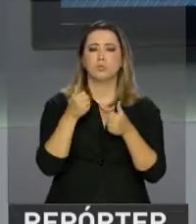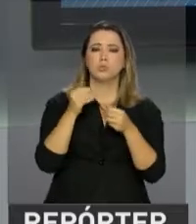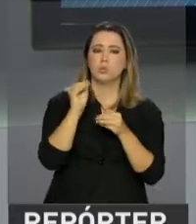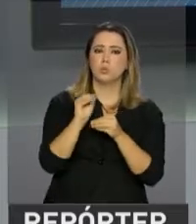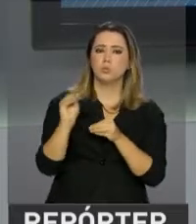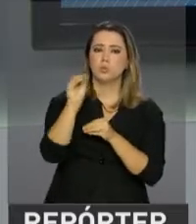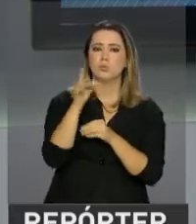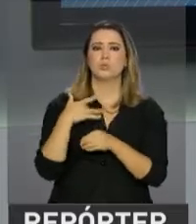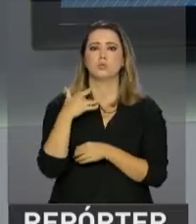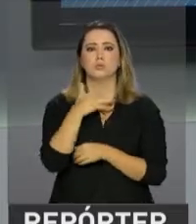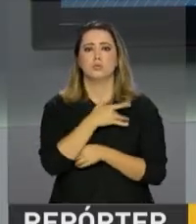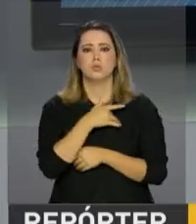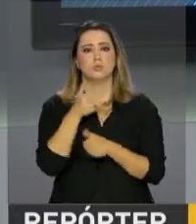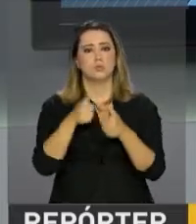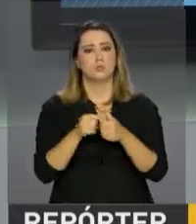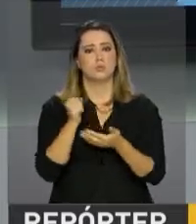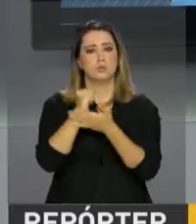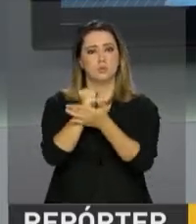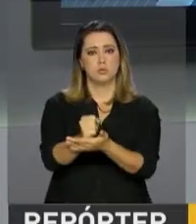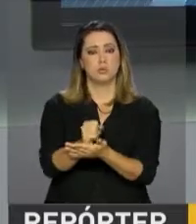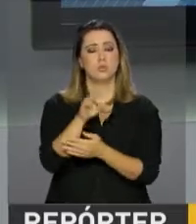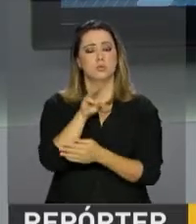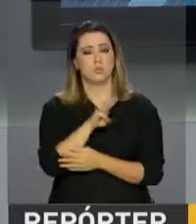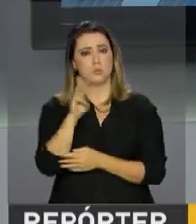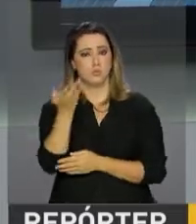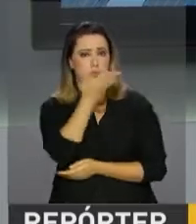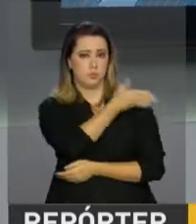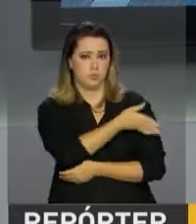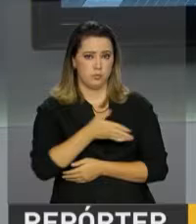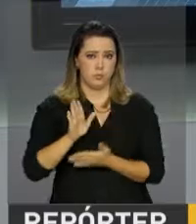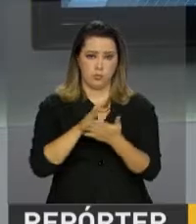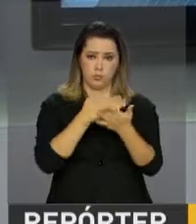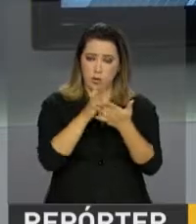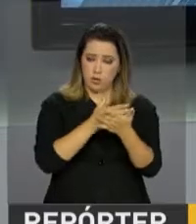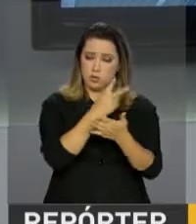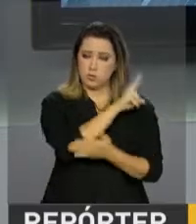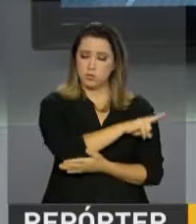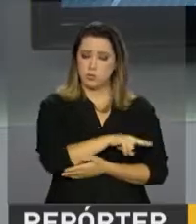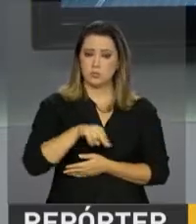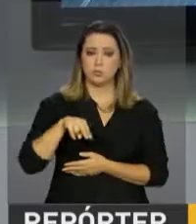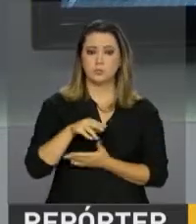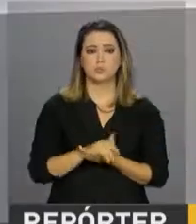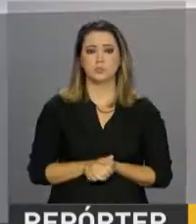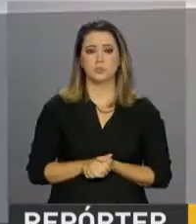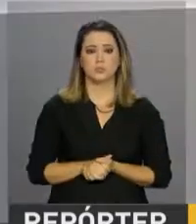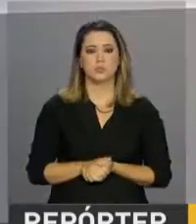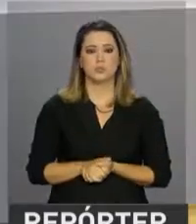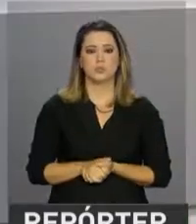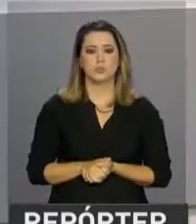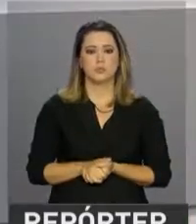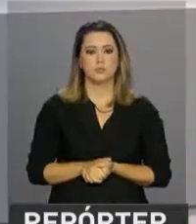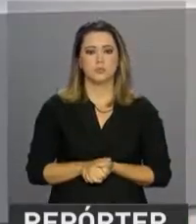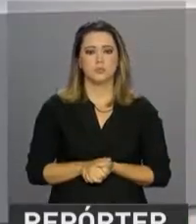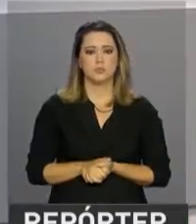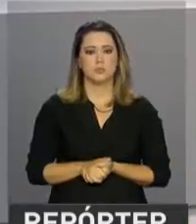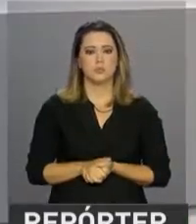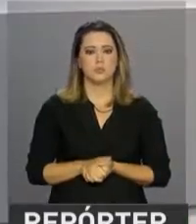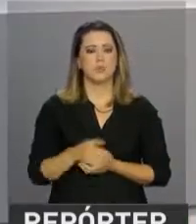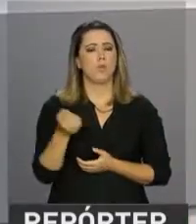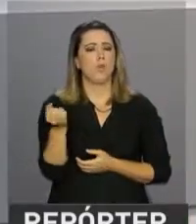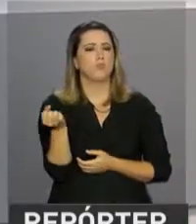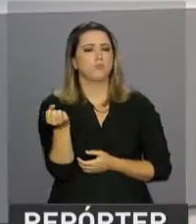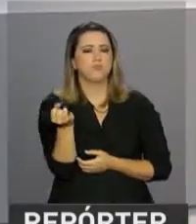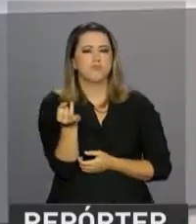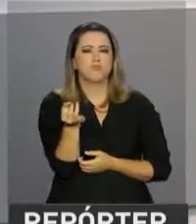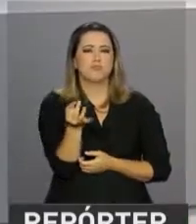cuidar da saúde está disponível no site do inca uma cartilha que traz mais informações contagem regressiva